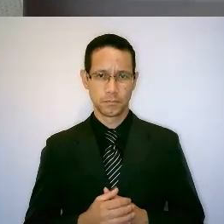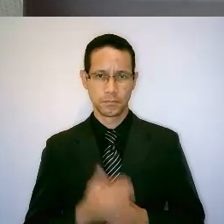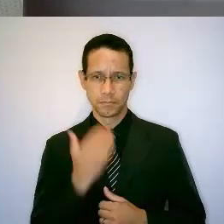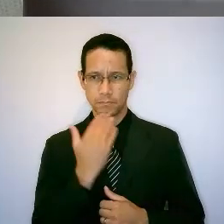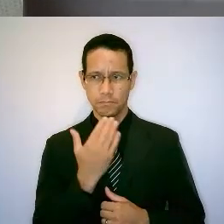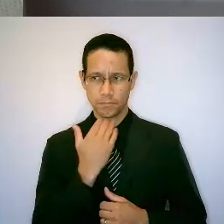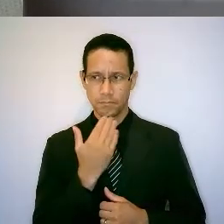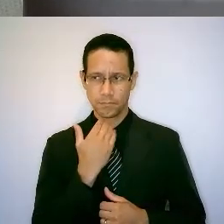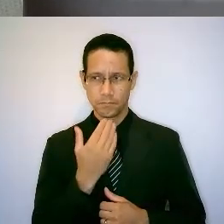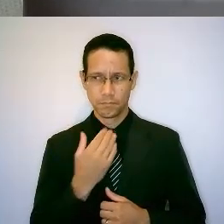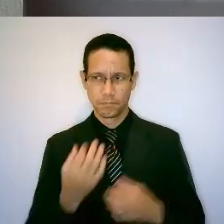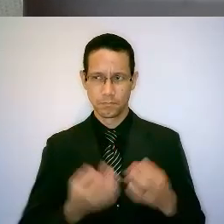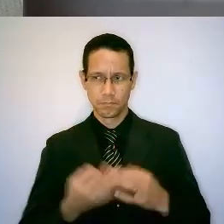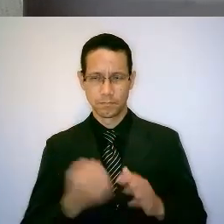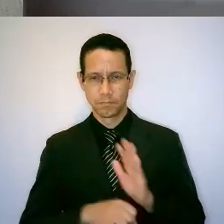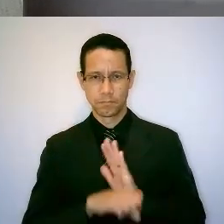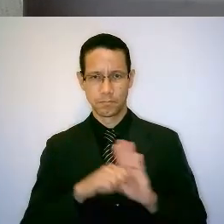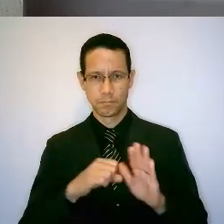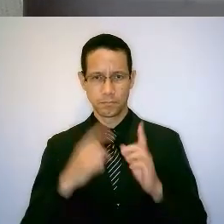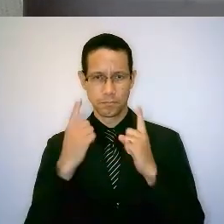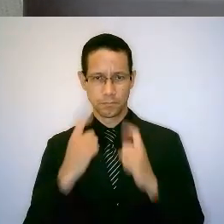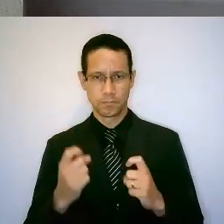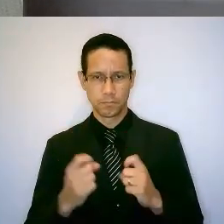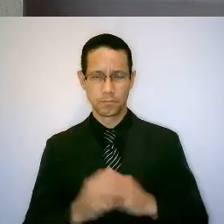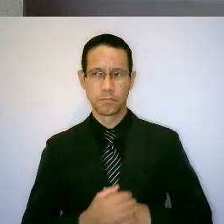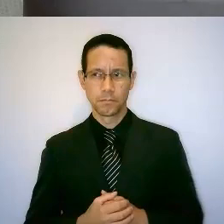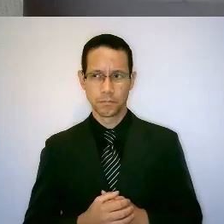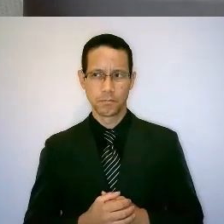da violência doméstica é o que vai de fato